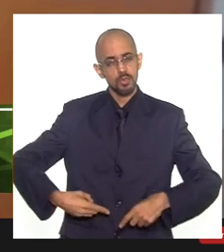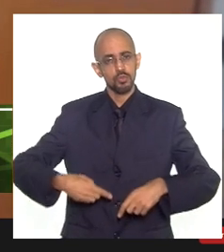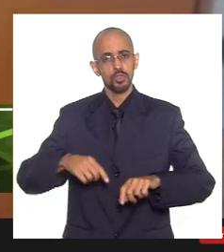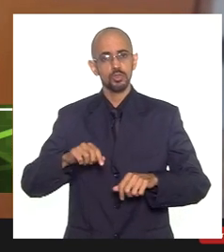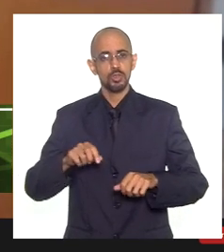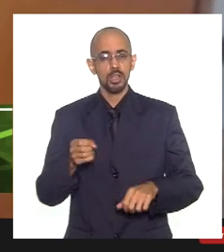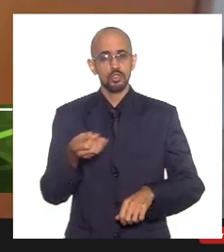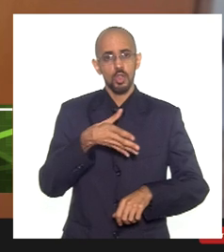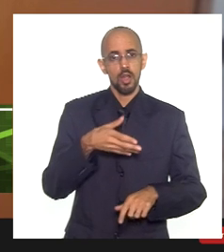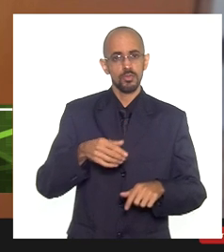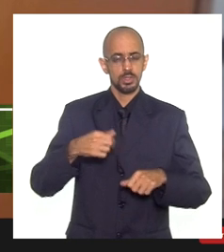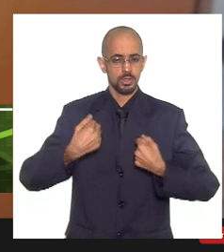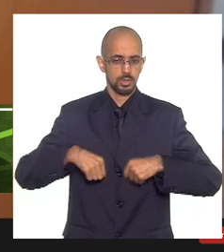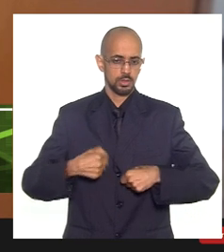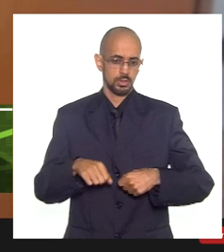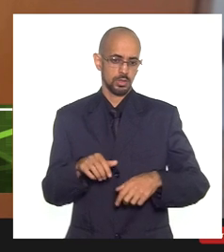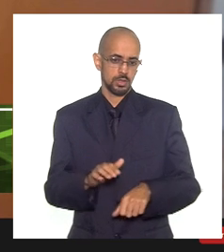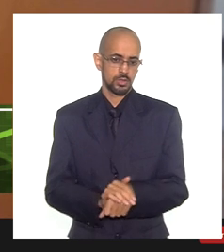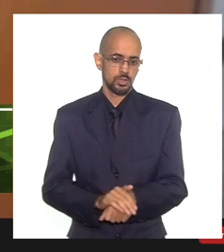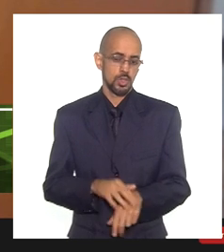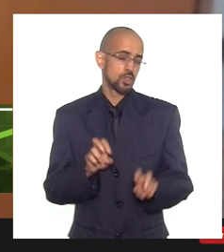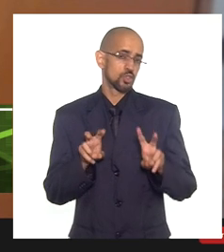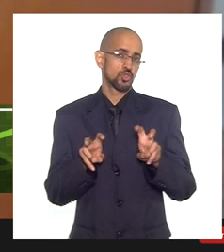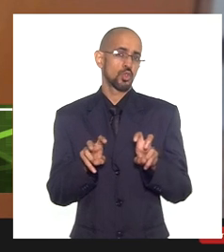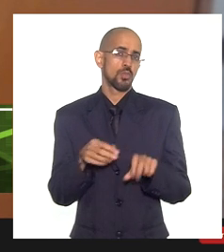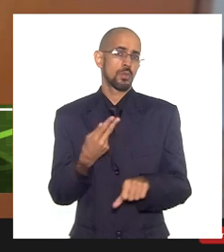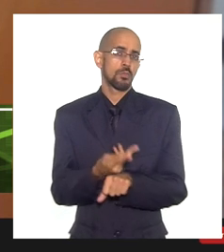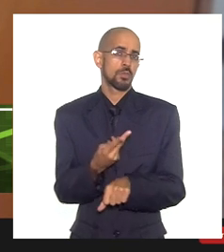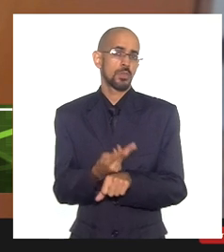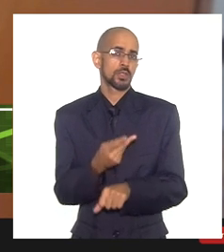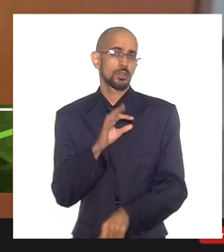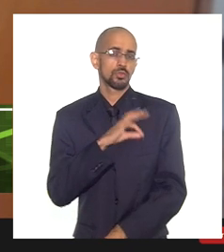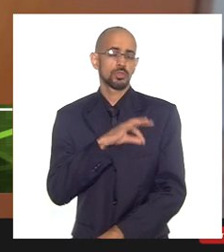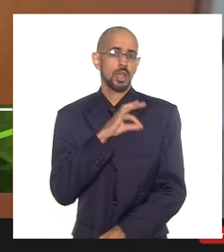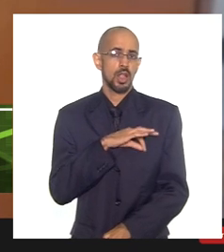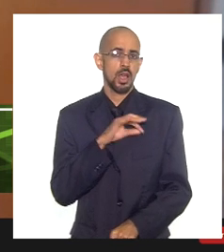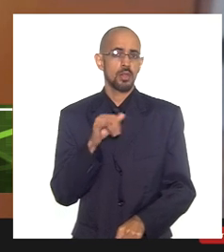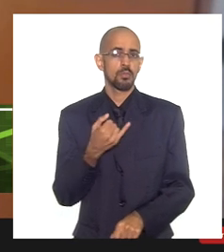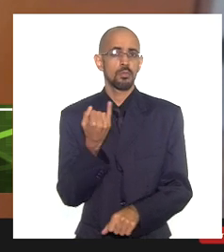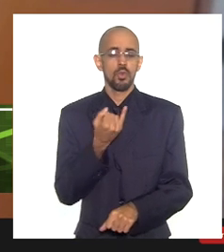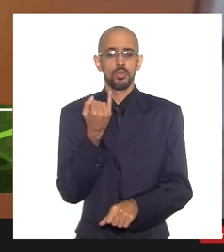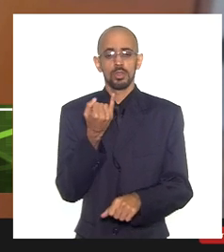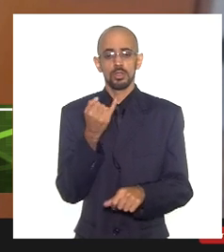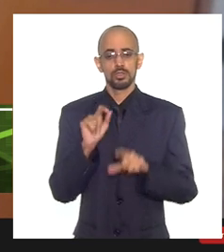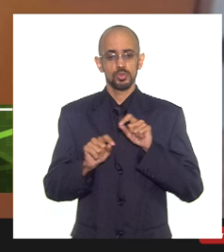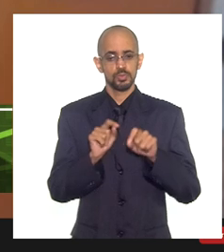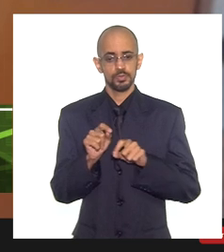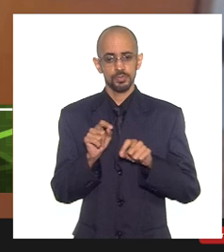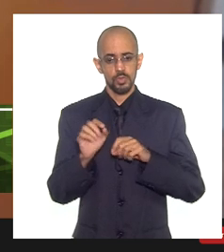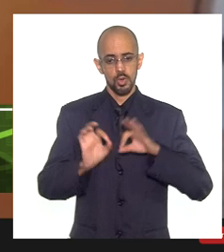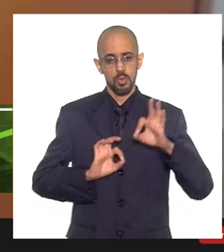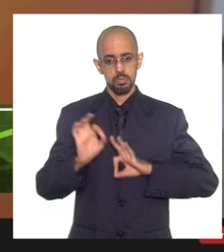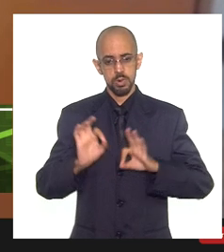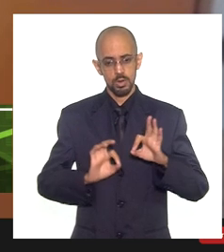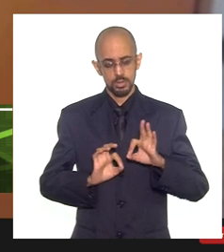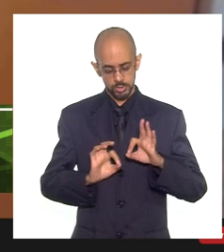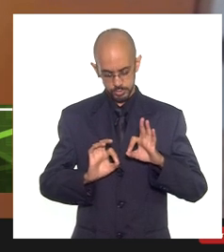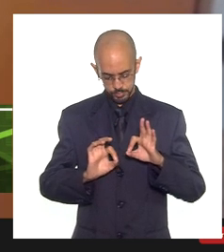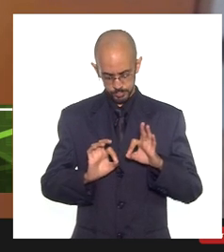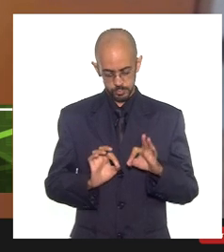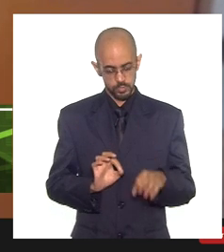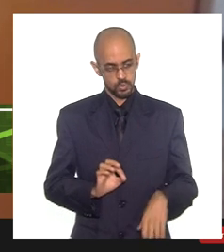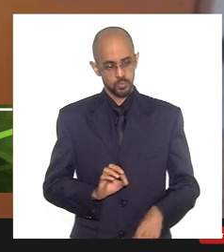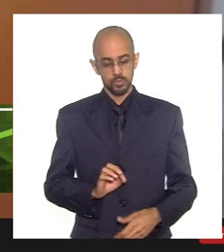demandas quanto aos dois décimos é muito importante que o projeto que os dois